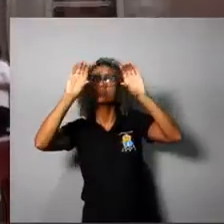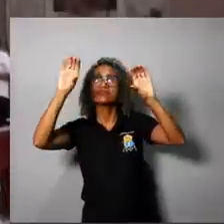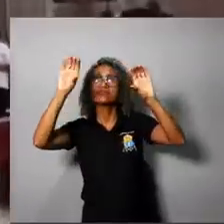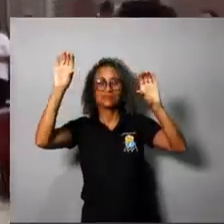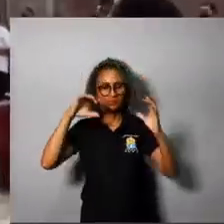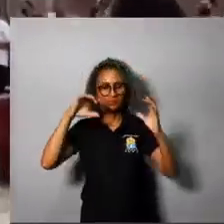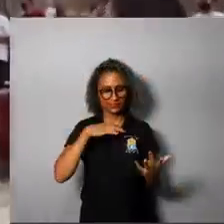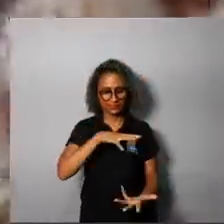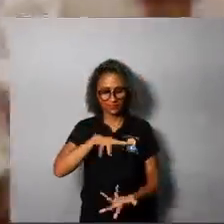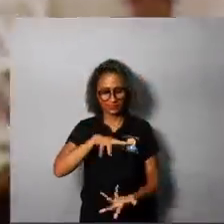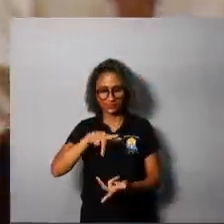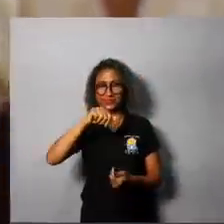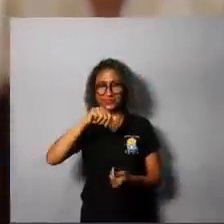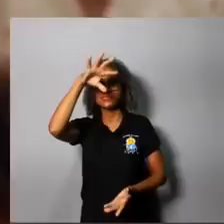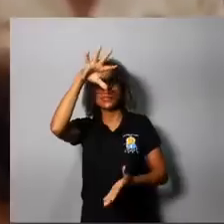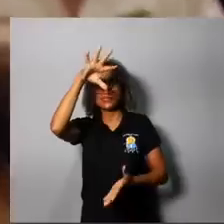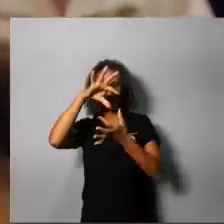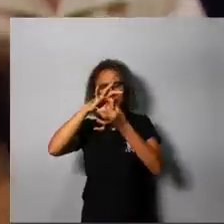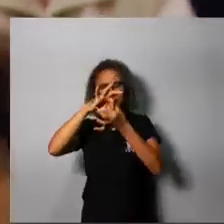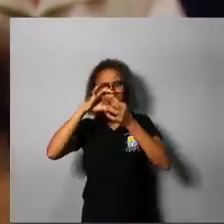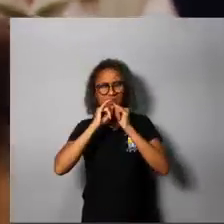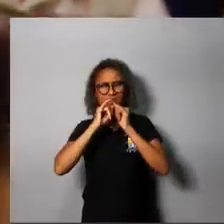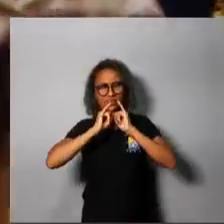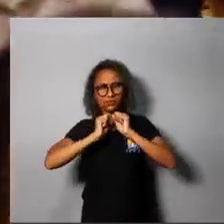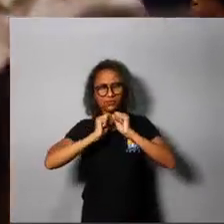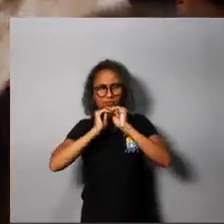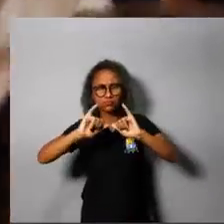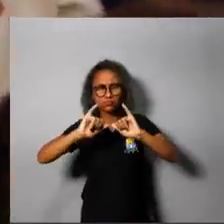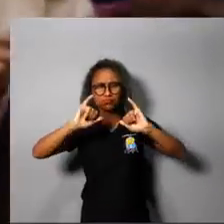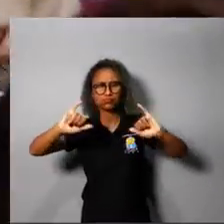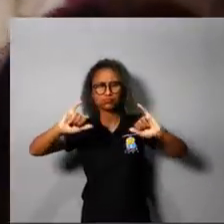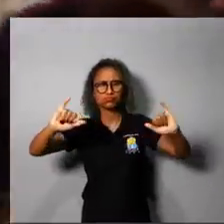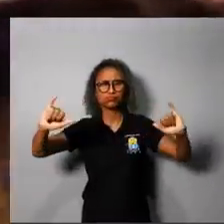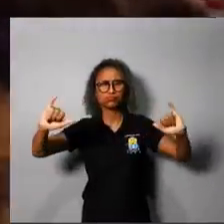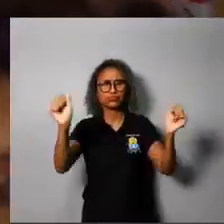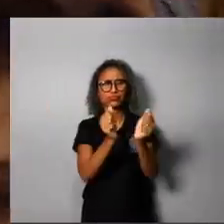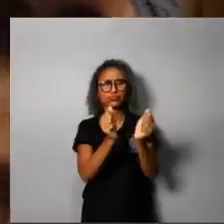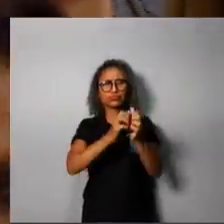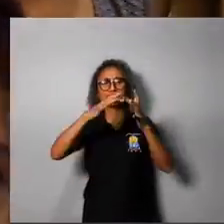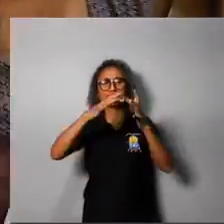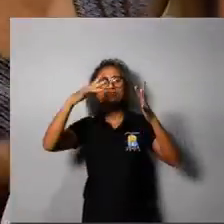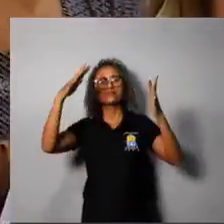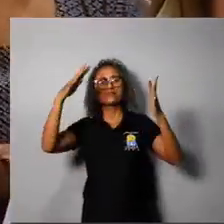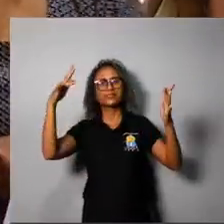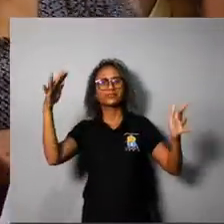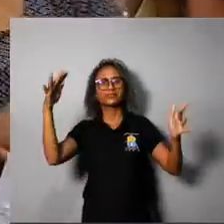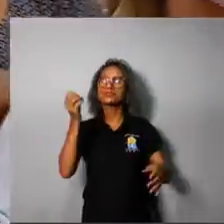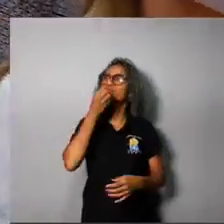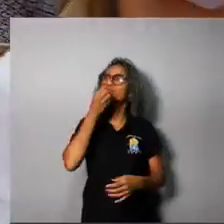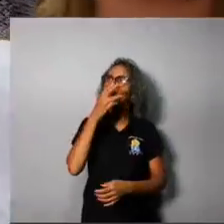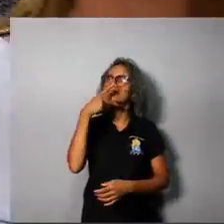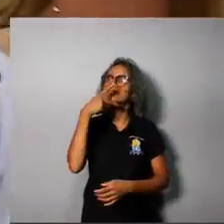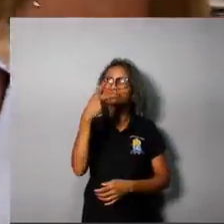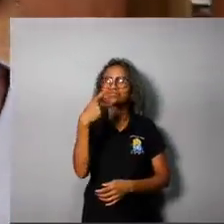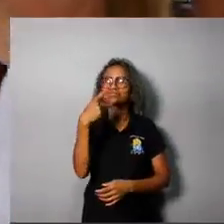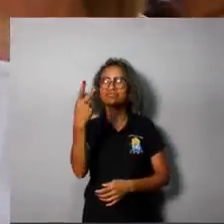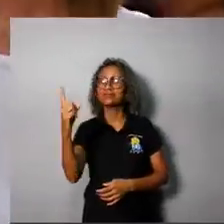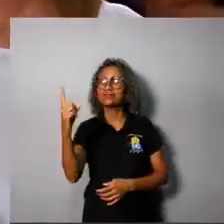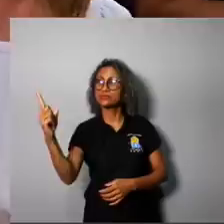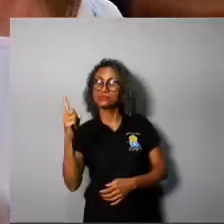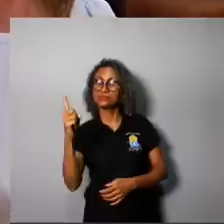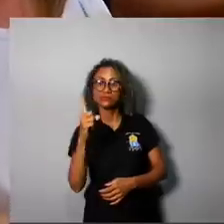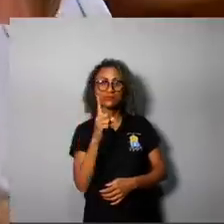Proclamam vossa glória, hosana nas alturas. Bendito que vem em nome do